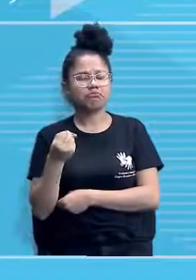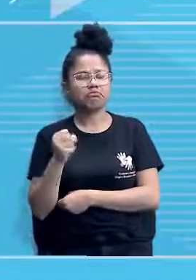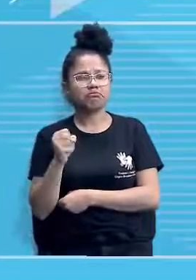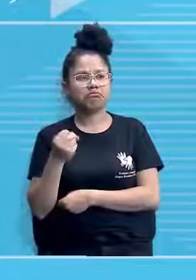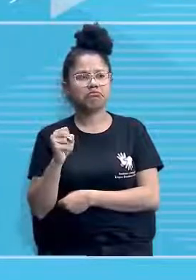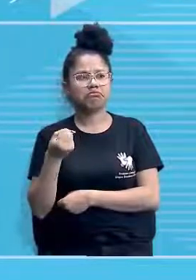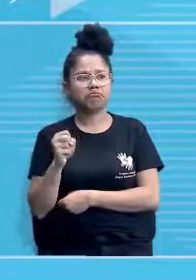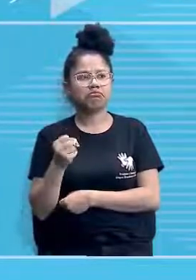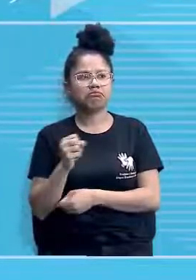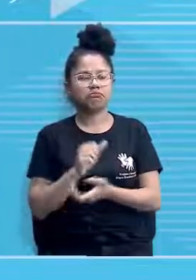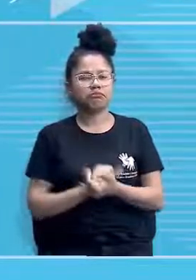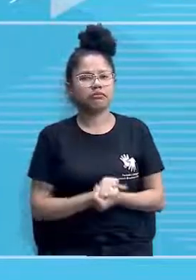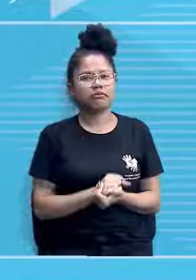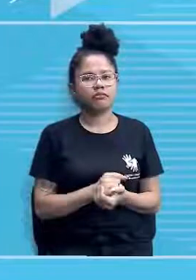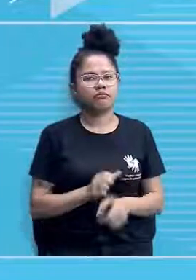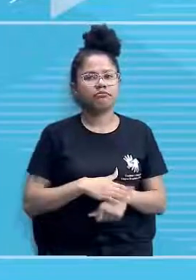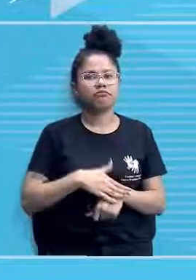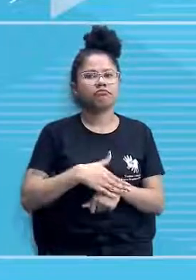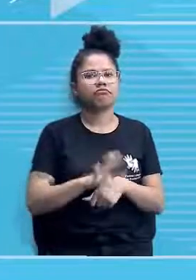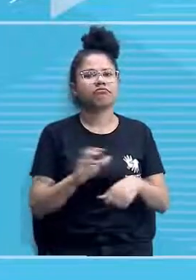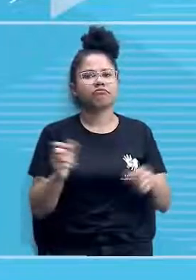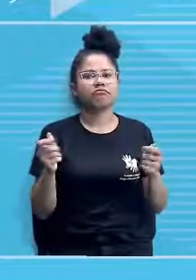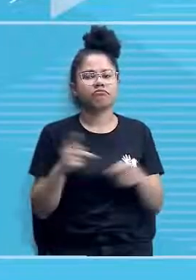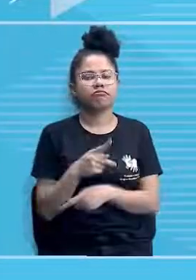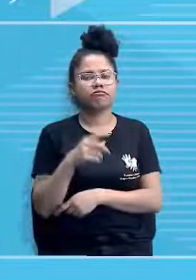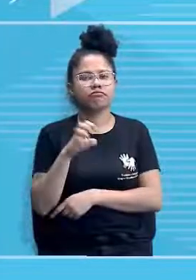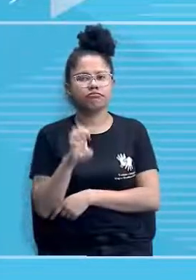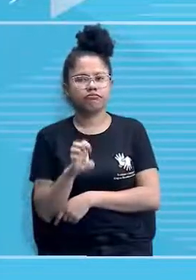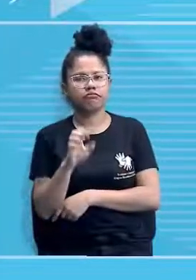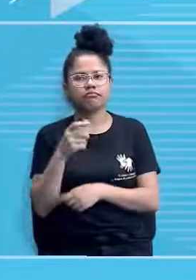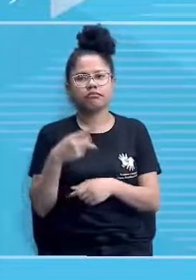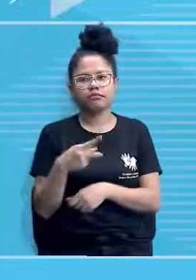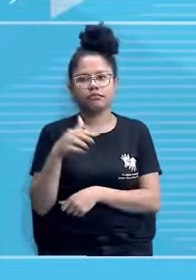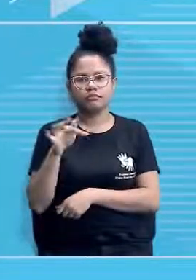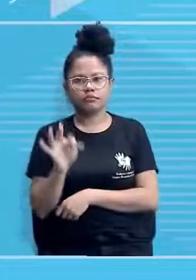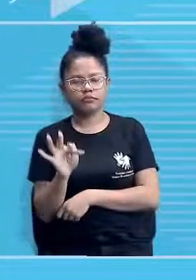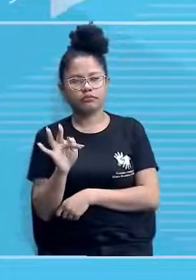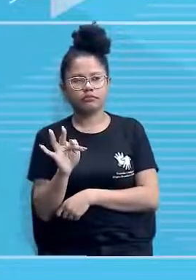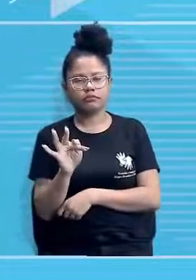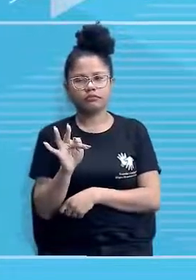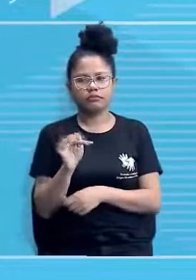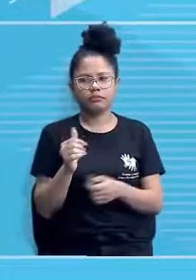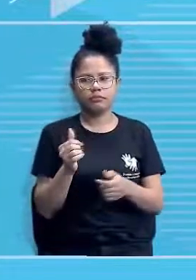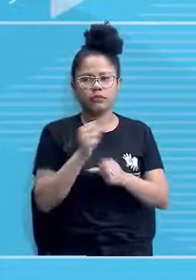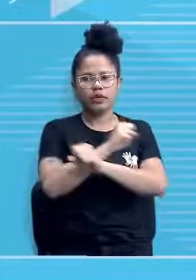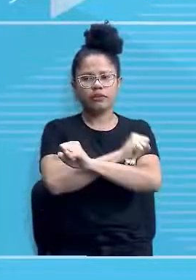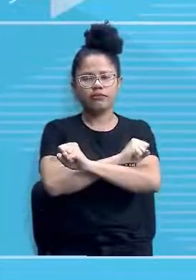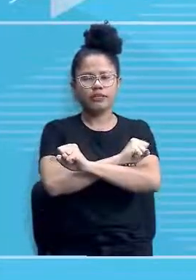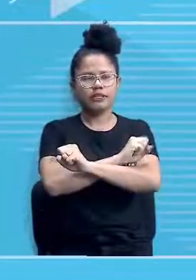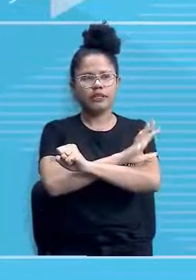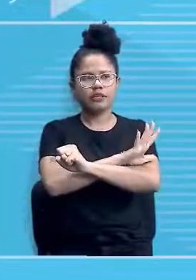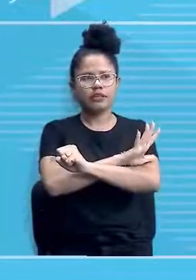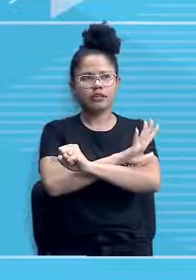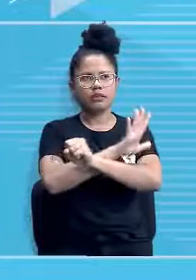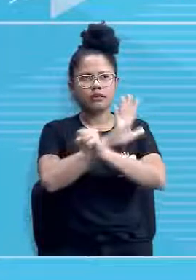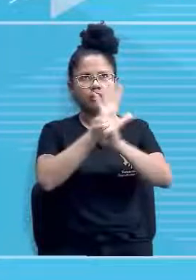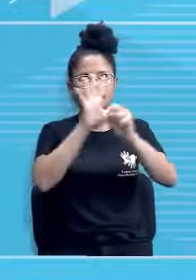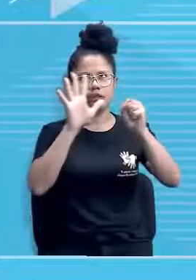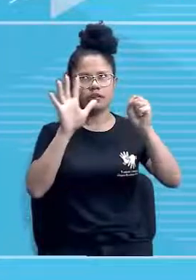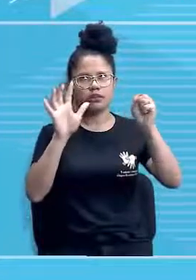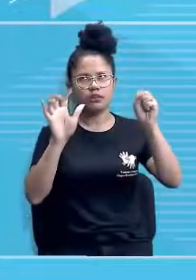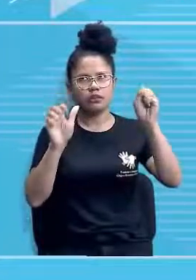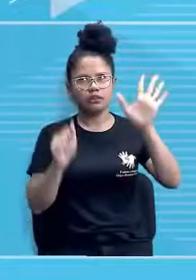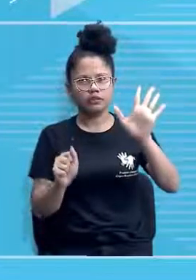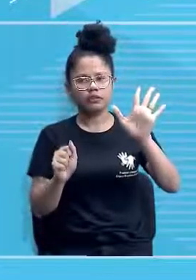carbonos maior vai ser o ponto de fusão ebulição na verdade e vamos ver outro aqui também